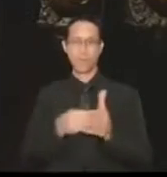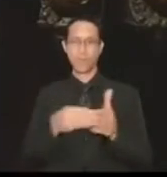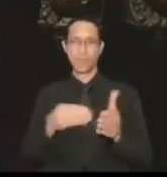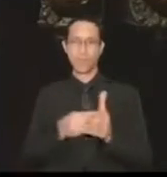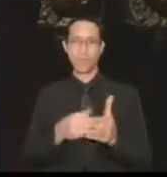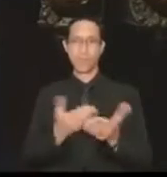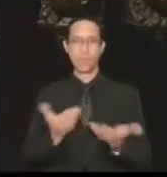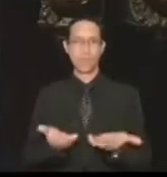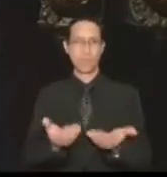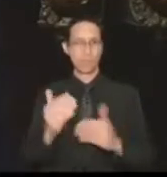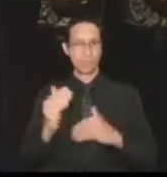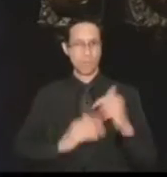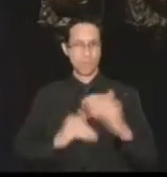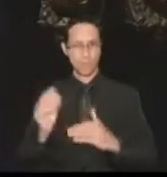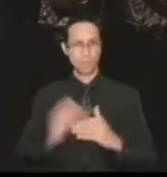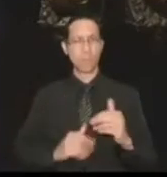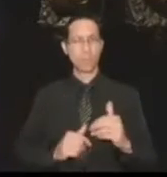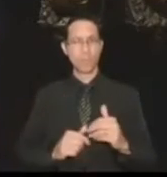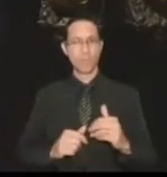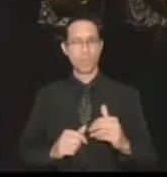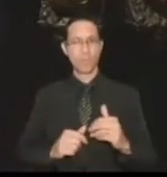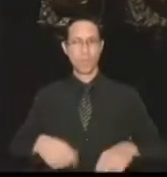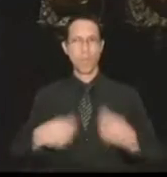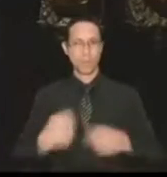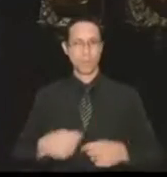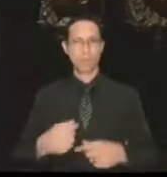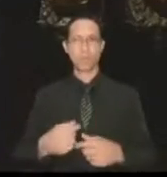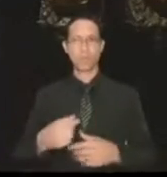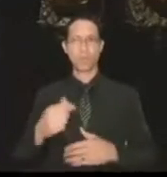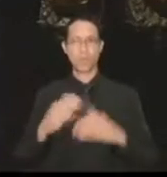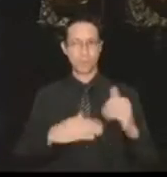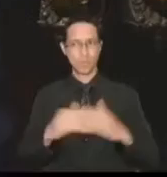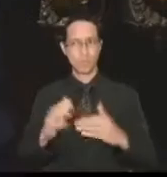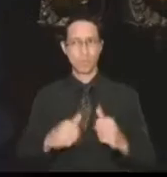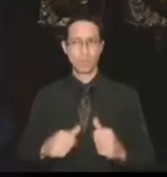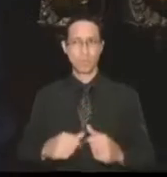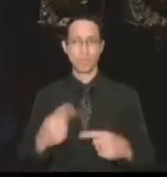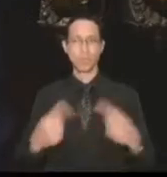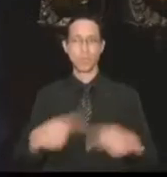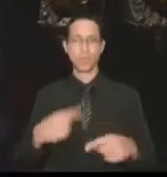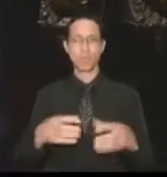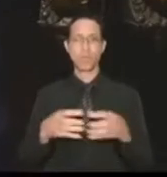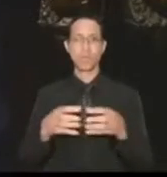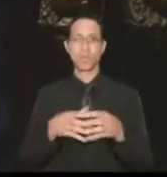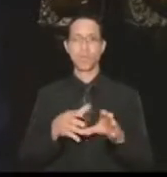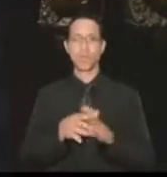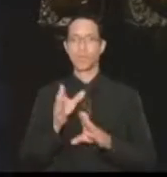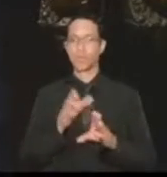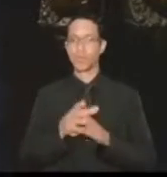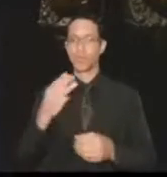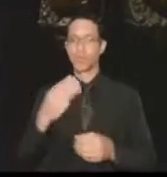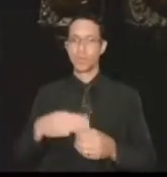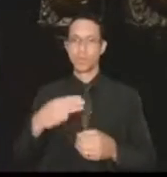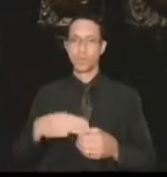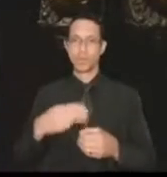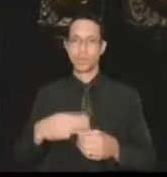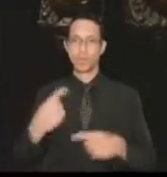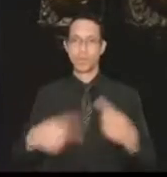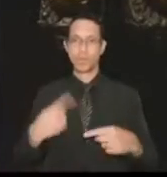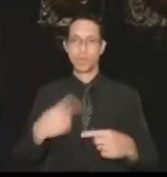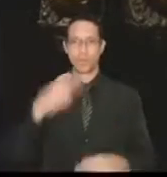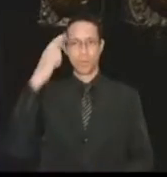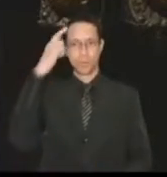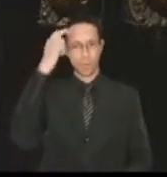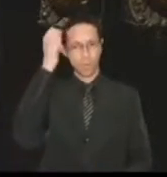executar, não decidir. A política tem que ser decidida pelo Conselho Municipal de Políticas Culturais, pela sociedade